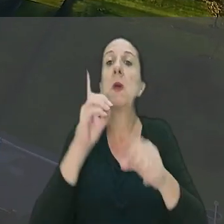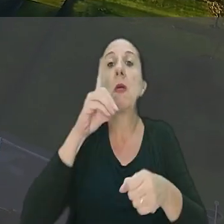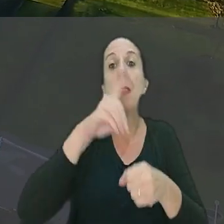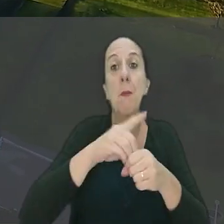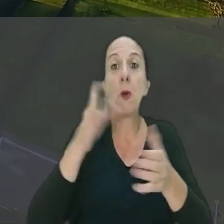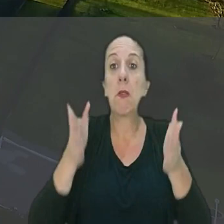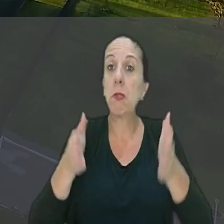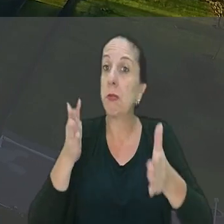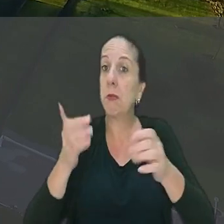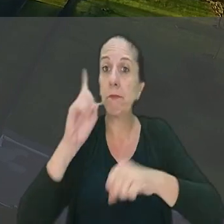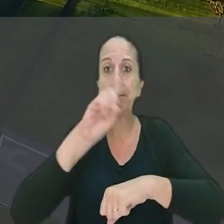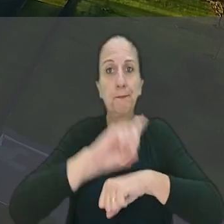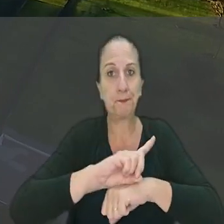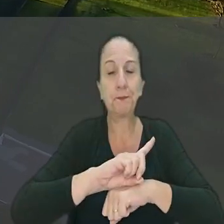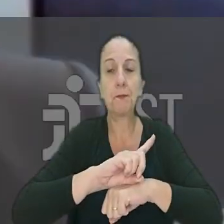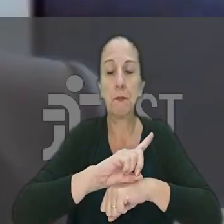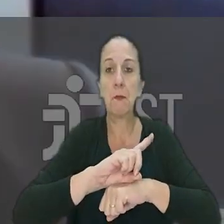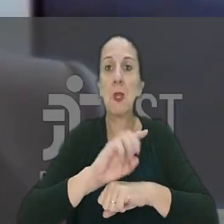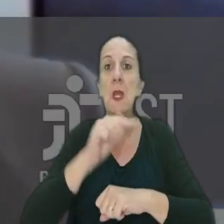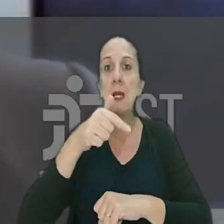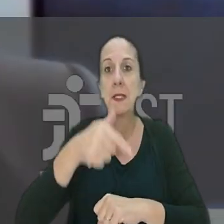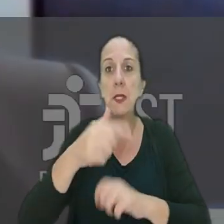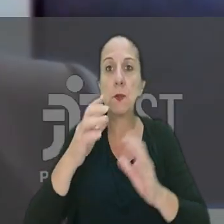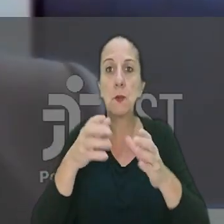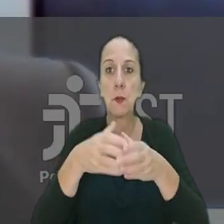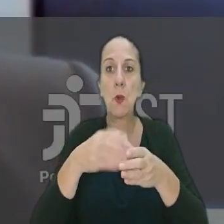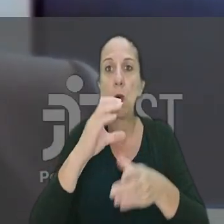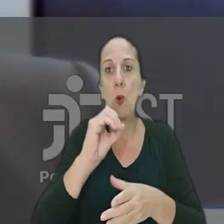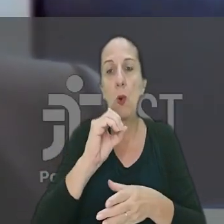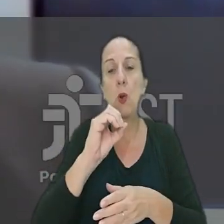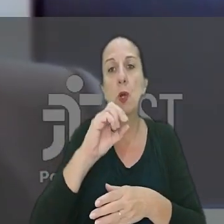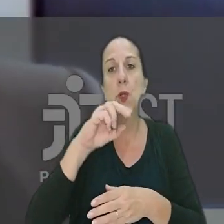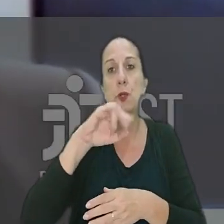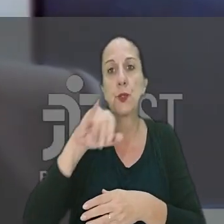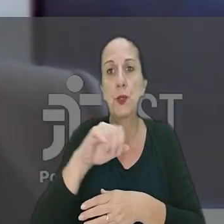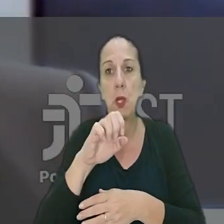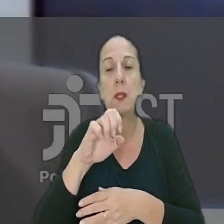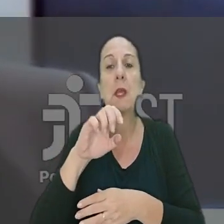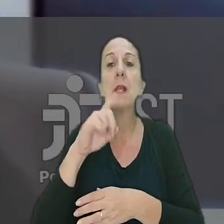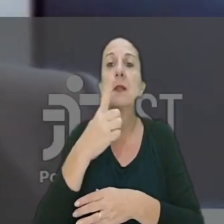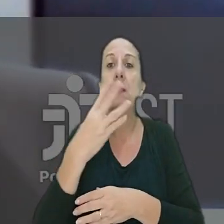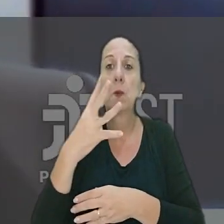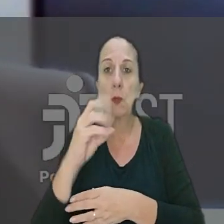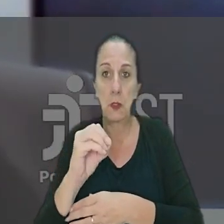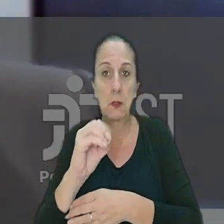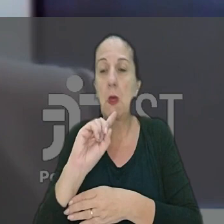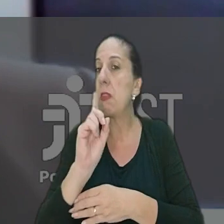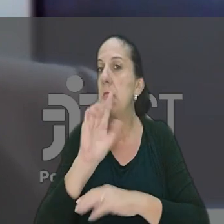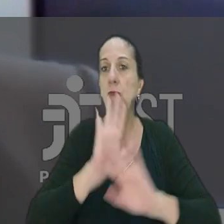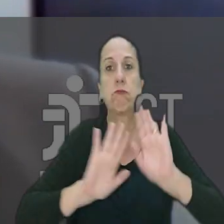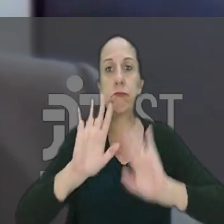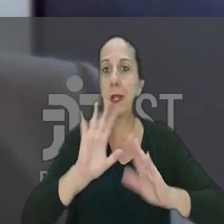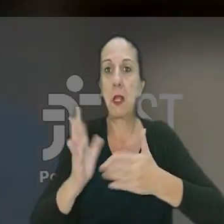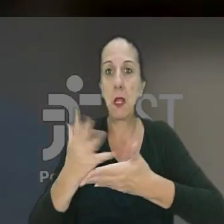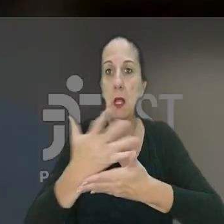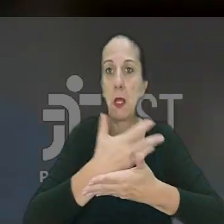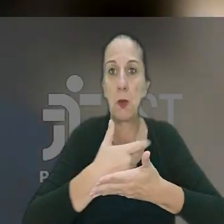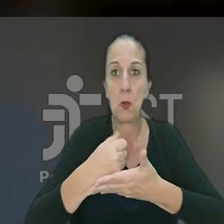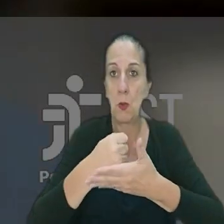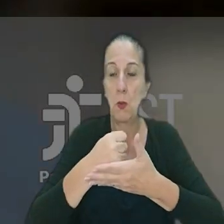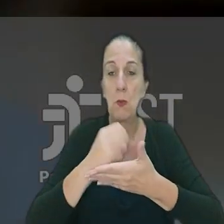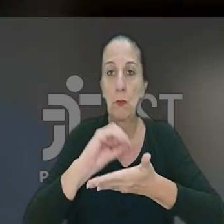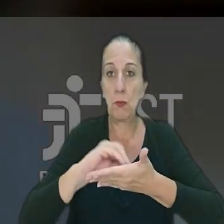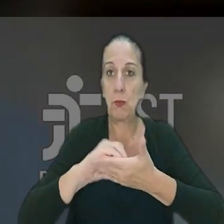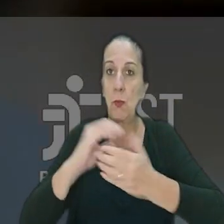depósito recursal dentro do prazo. Para a 7ª turma, a OJ 140 não se aplica ao caso, porque não se trata